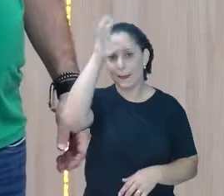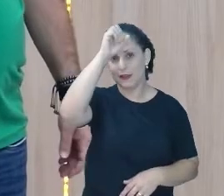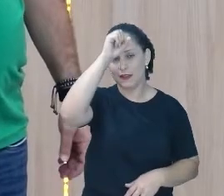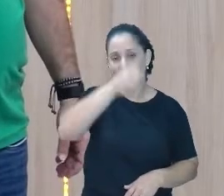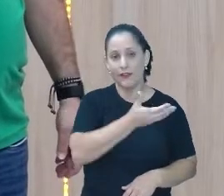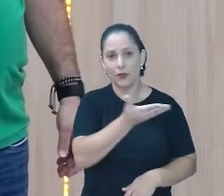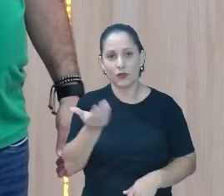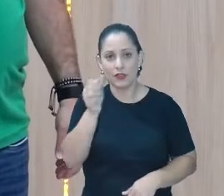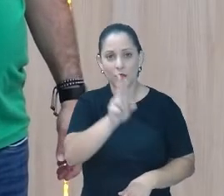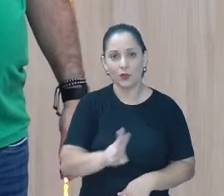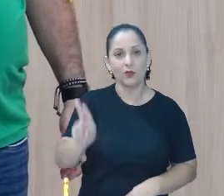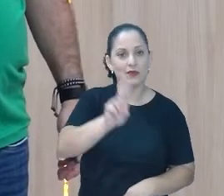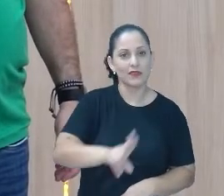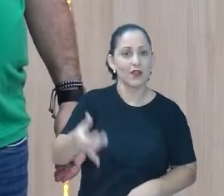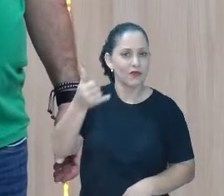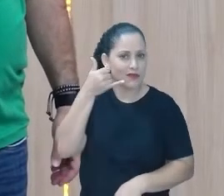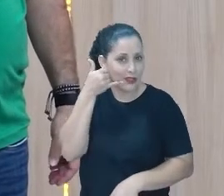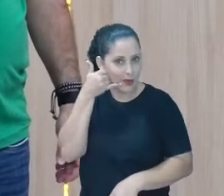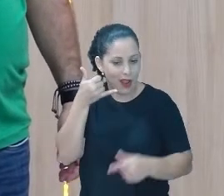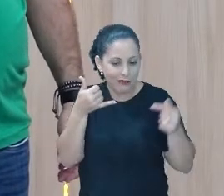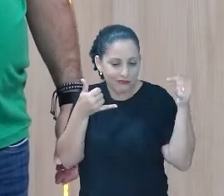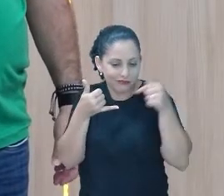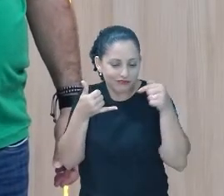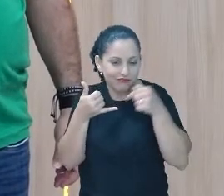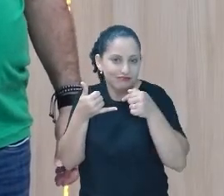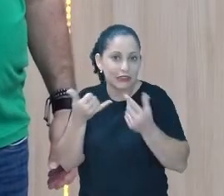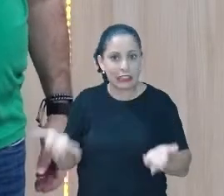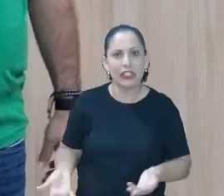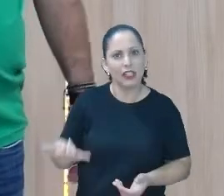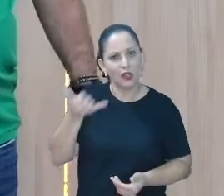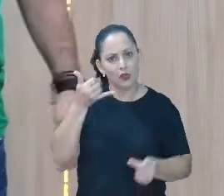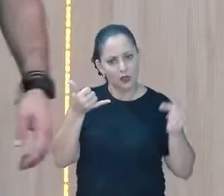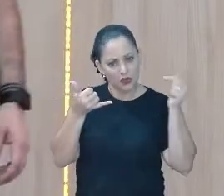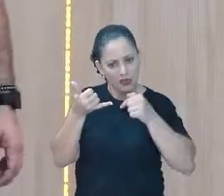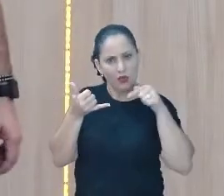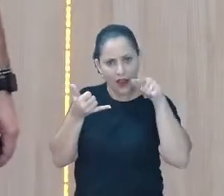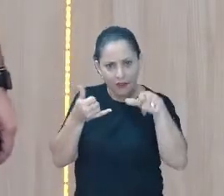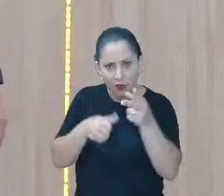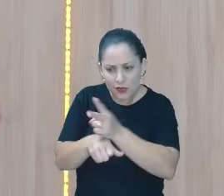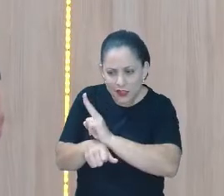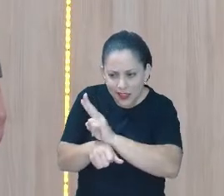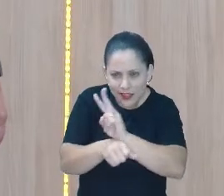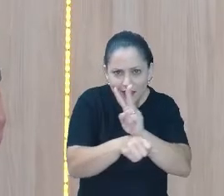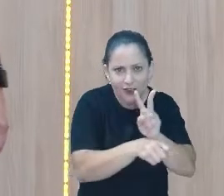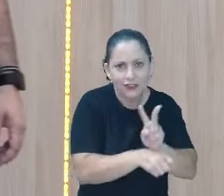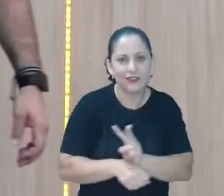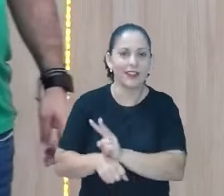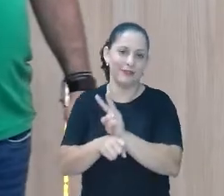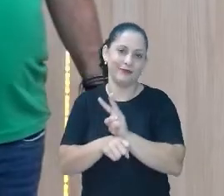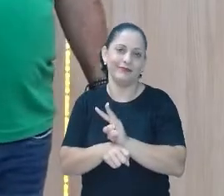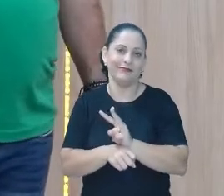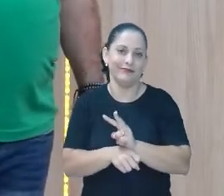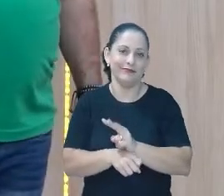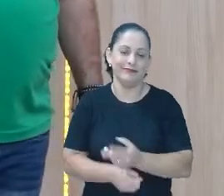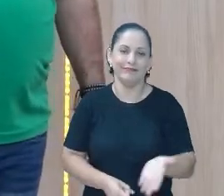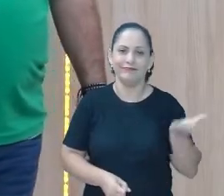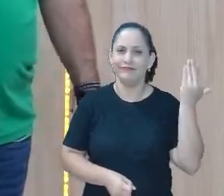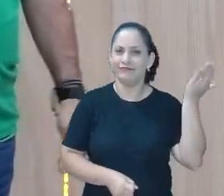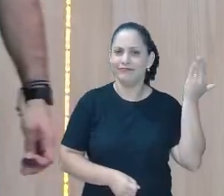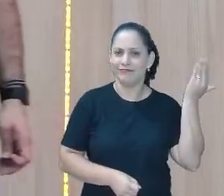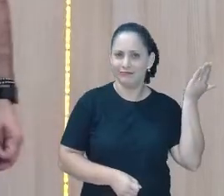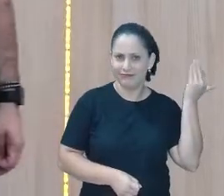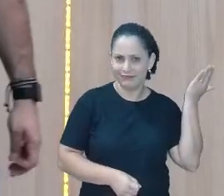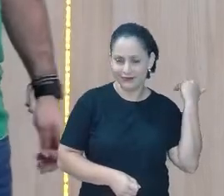o aparelho celular e pelo seu celular você está sendo monitorado. Né? Outro dia eu lembro que eu fui